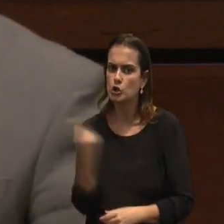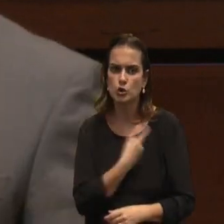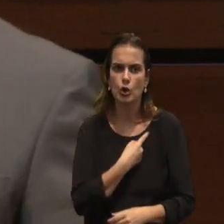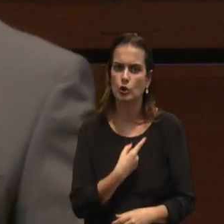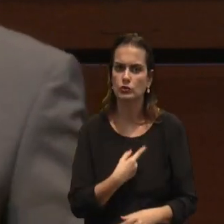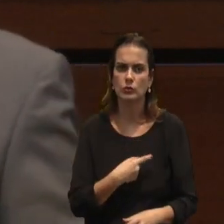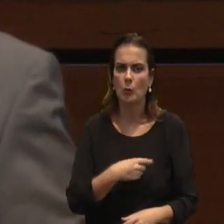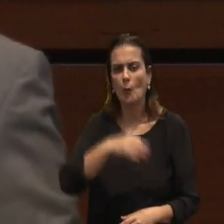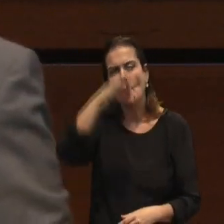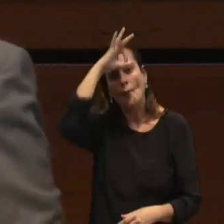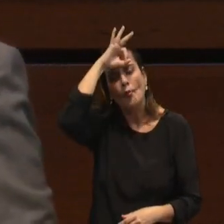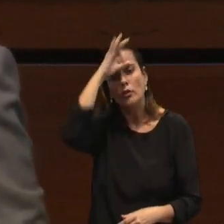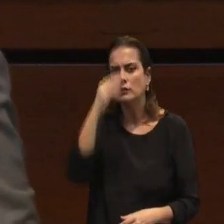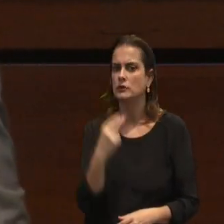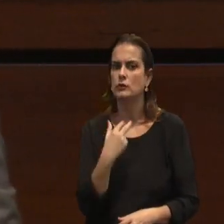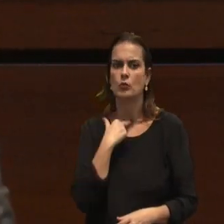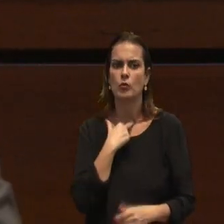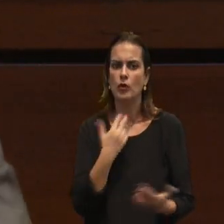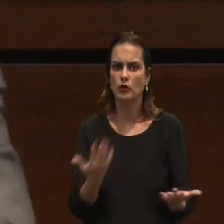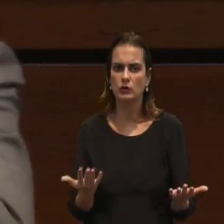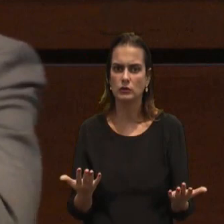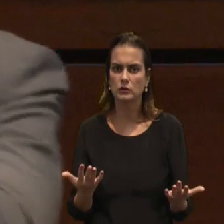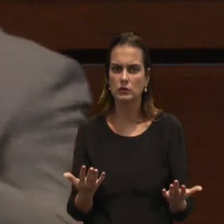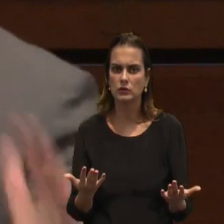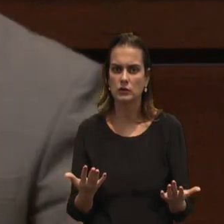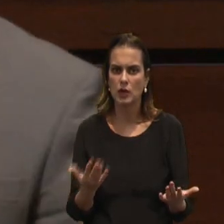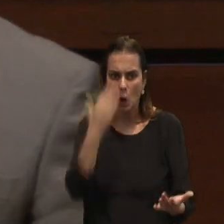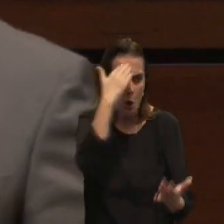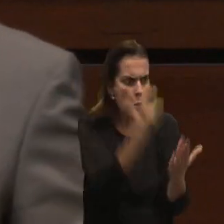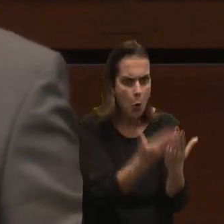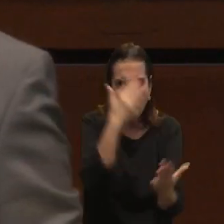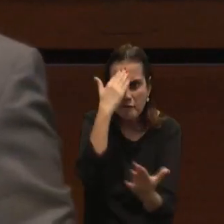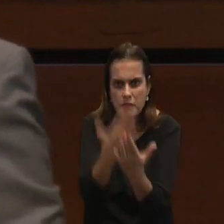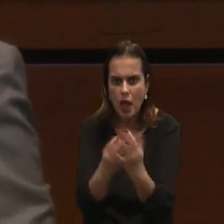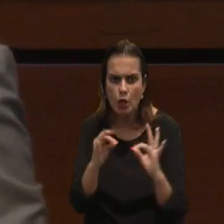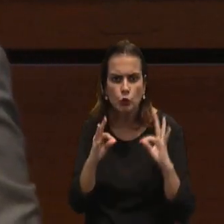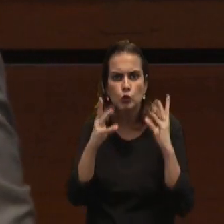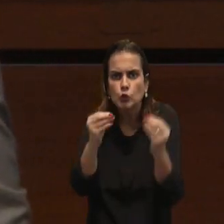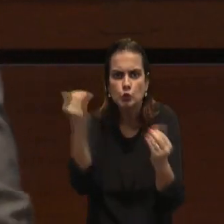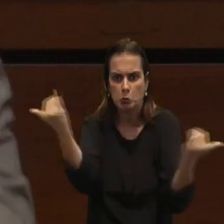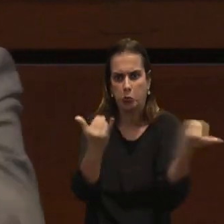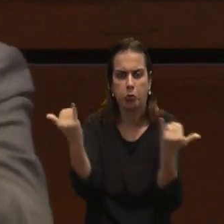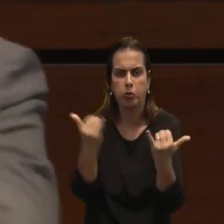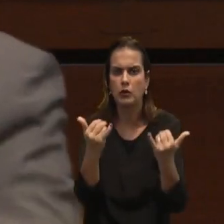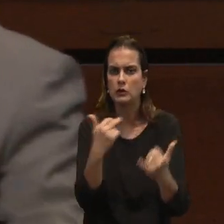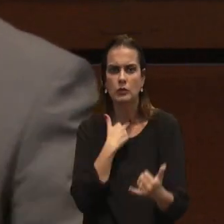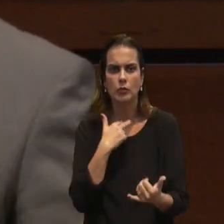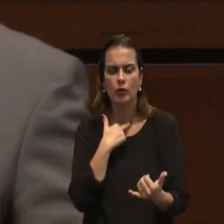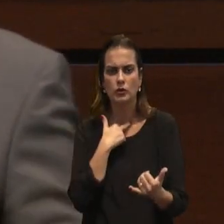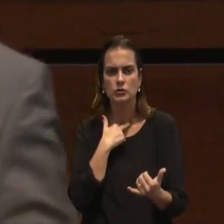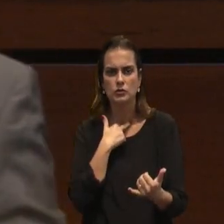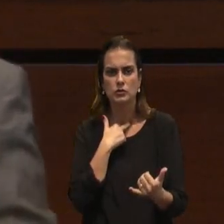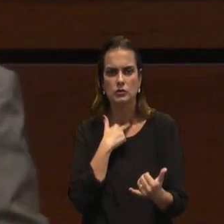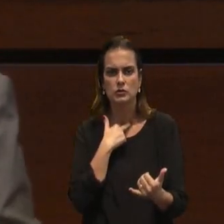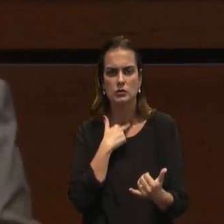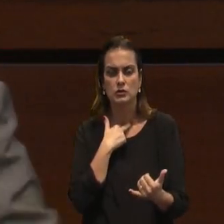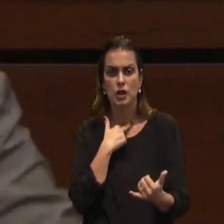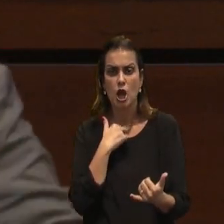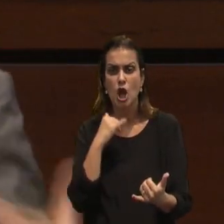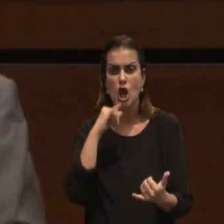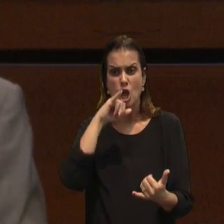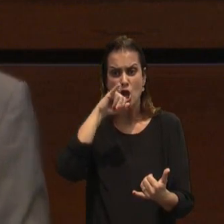ingênuos, não creiamos em tudo que nos dizem, Jó capítulo 1 diz que os filhos de